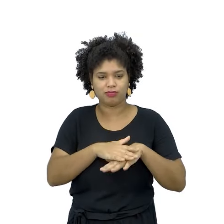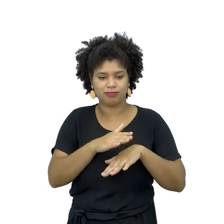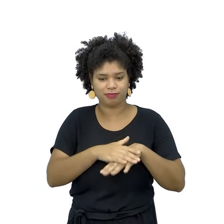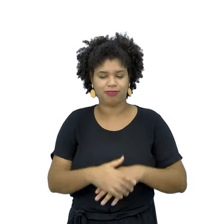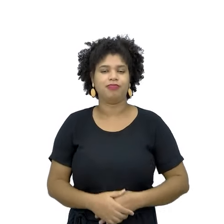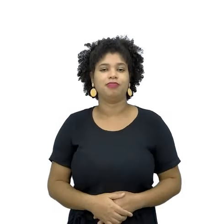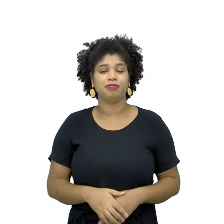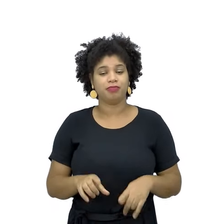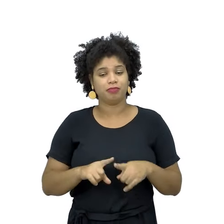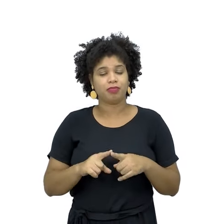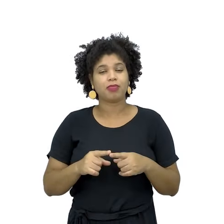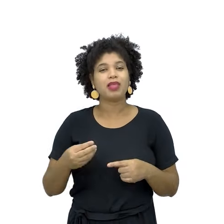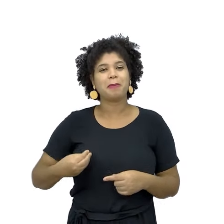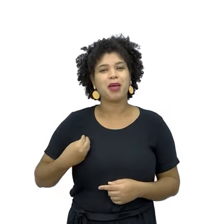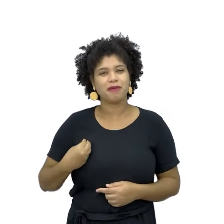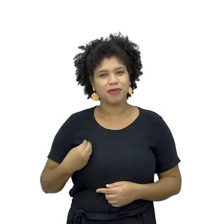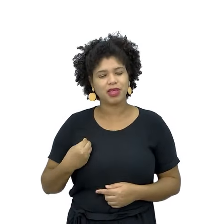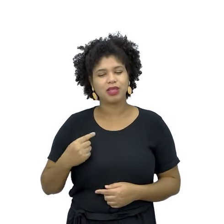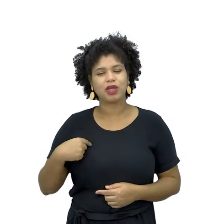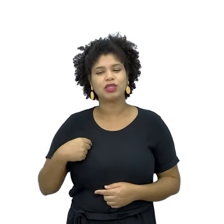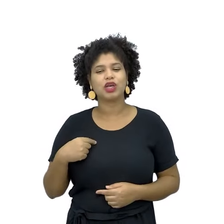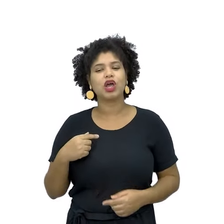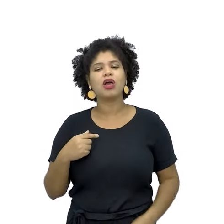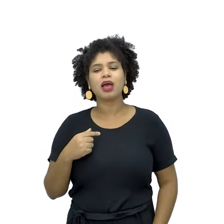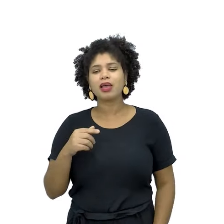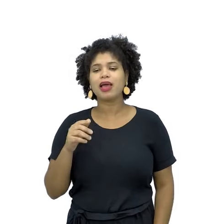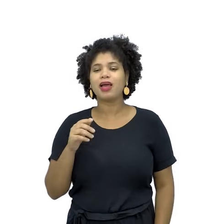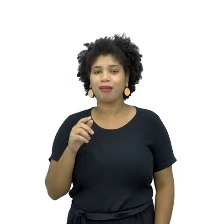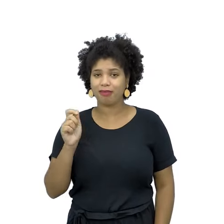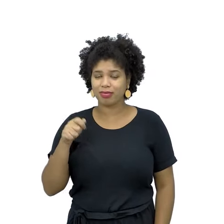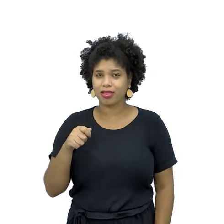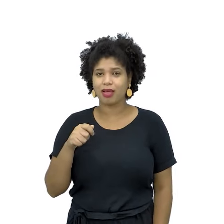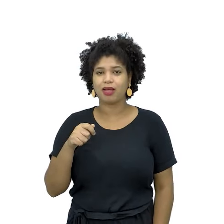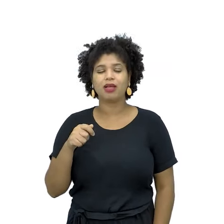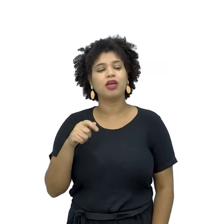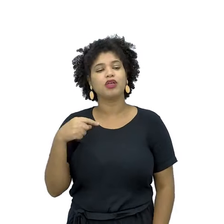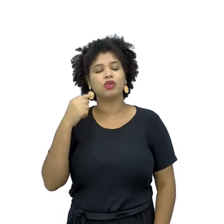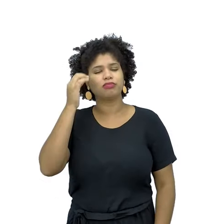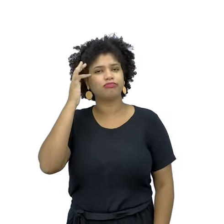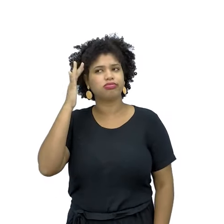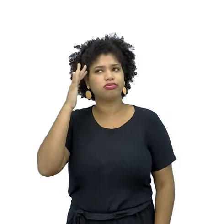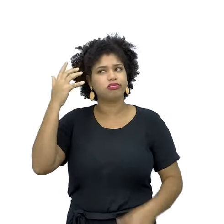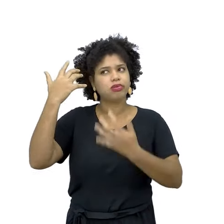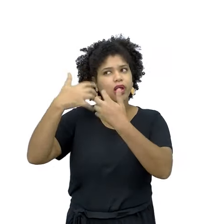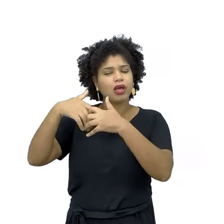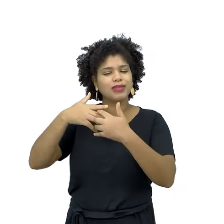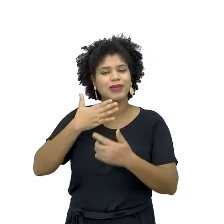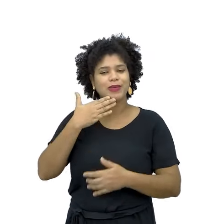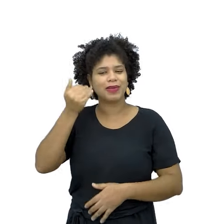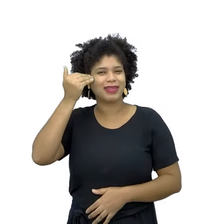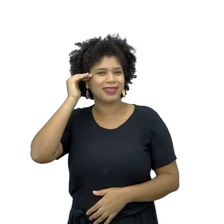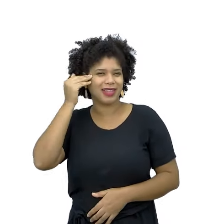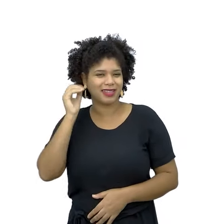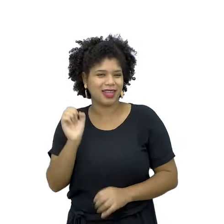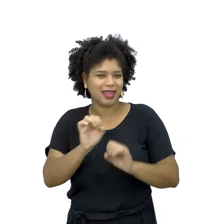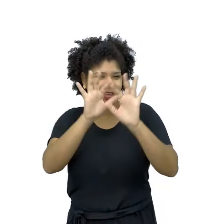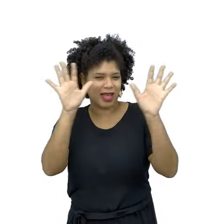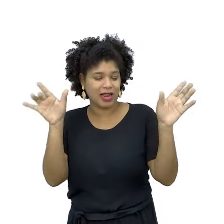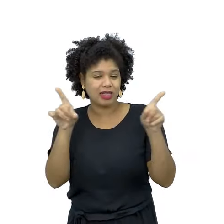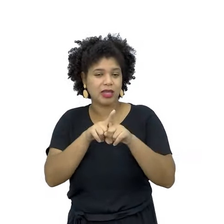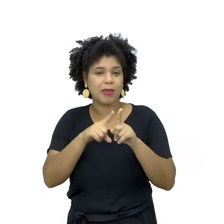a vida, né, como a gente falou, que ajuda a raciocinar melhor, ajuda a pensar com mais clareza, a questão das taxas